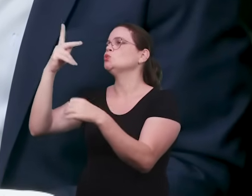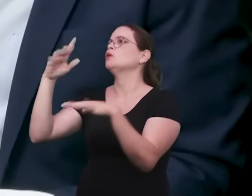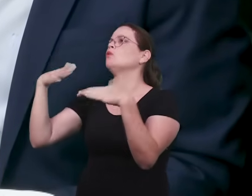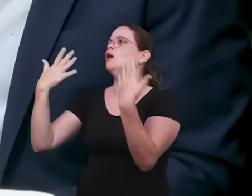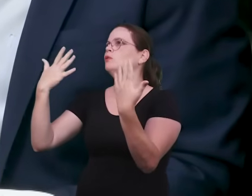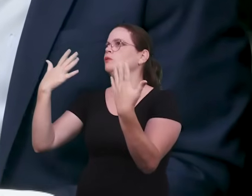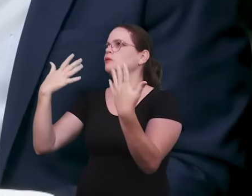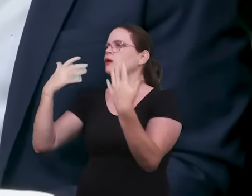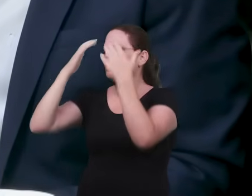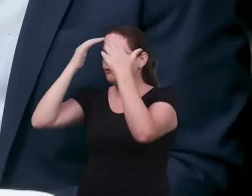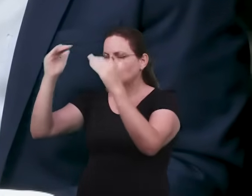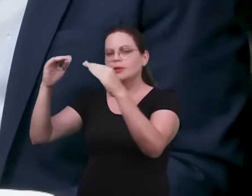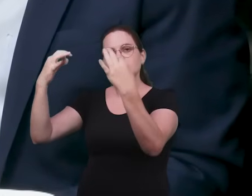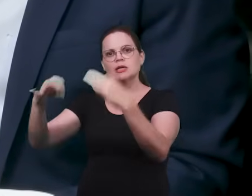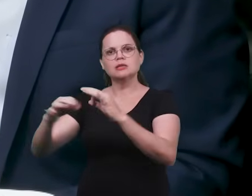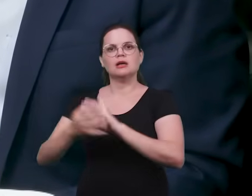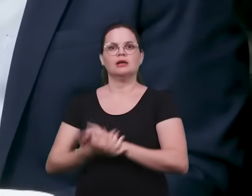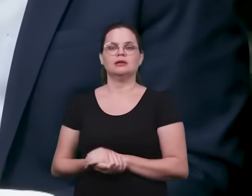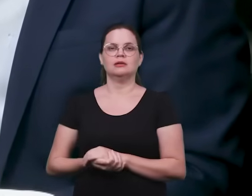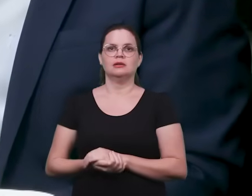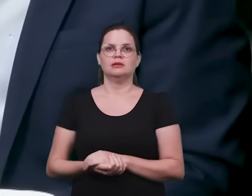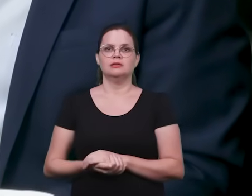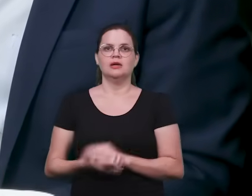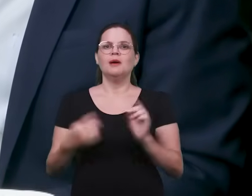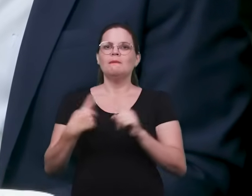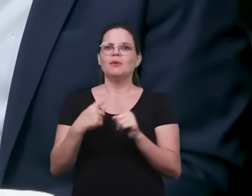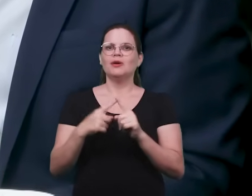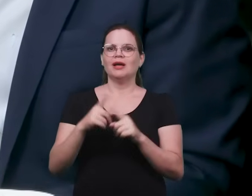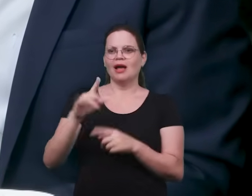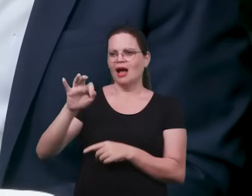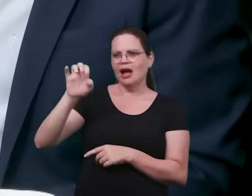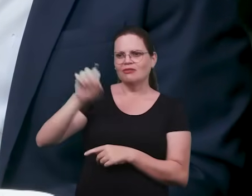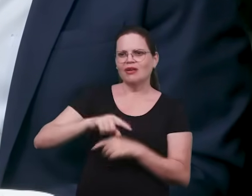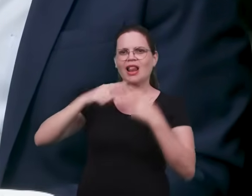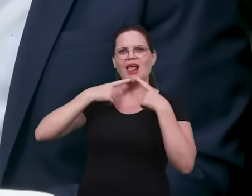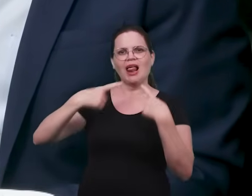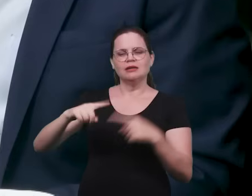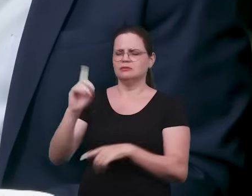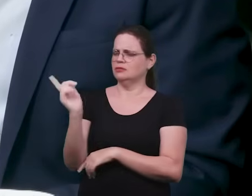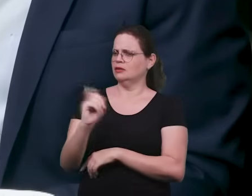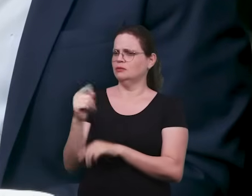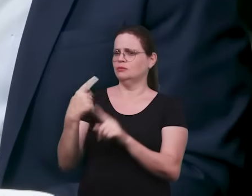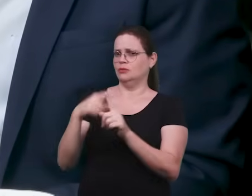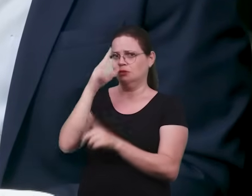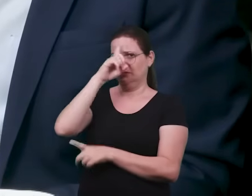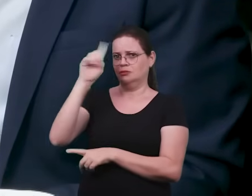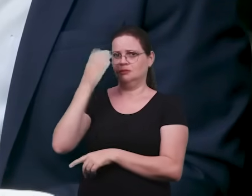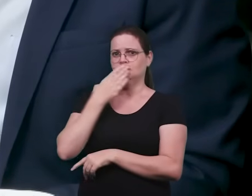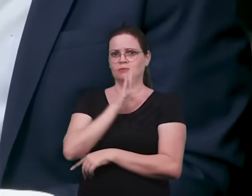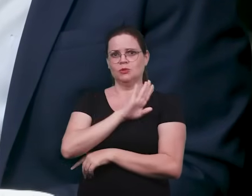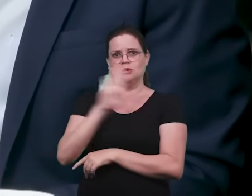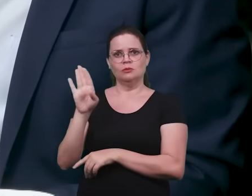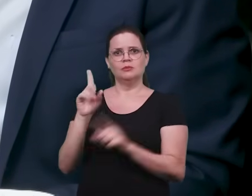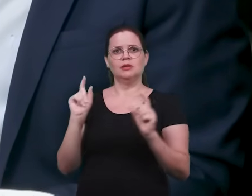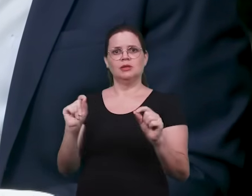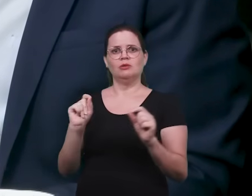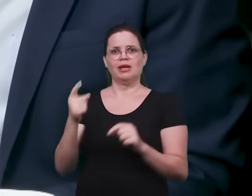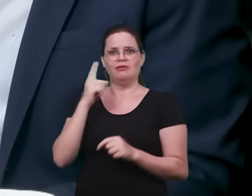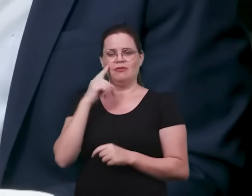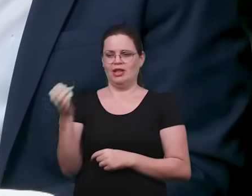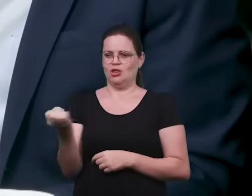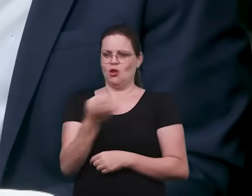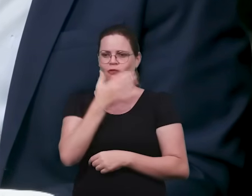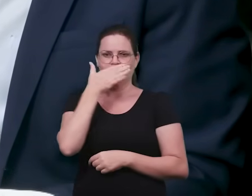prevaleça. A fé não questiona por isso, porque a promessa de Deus para nós hoje não é que Deus nos daria carro novo,